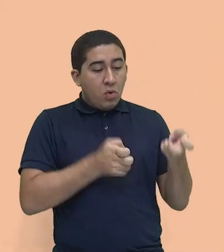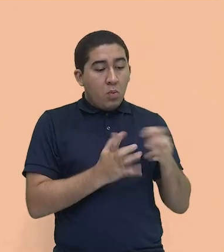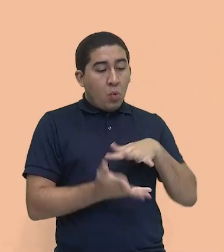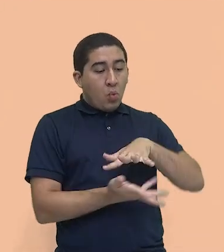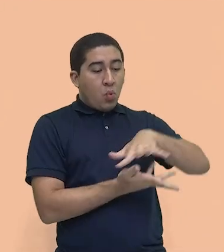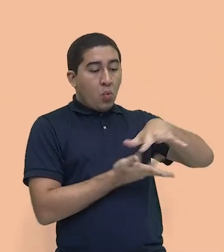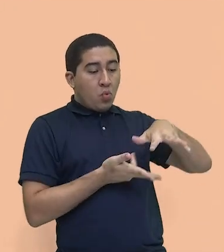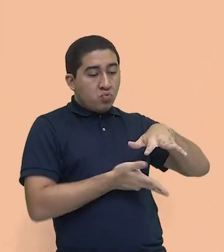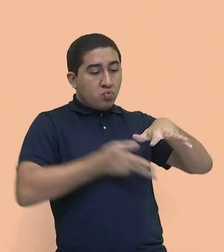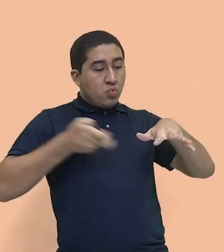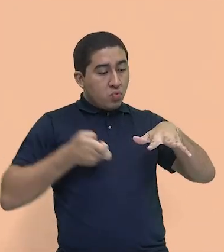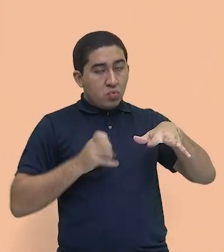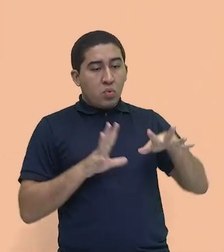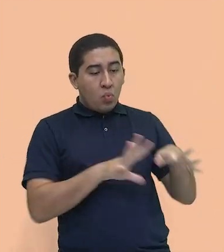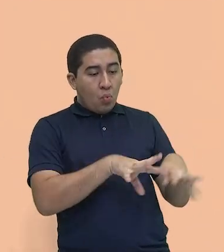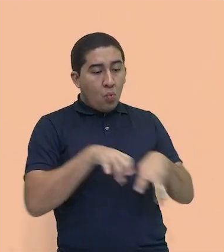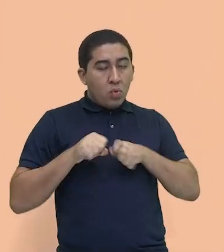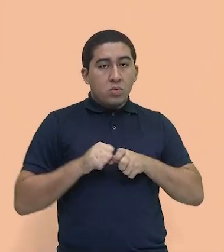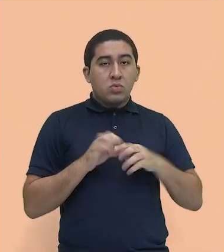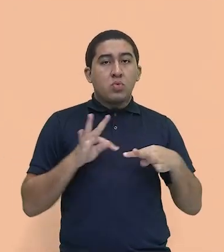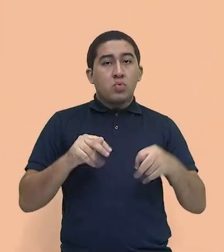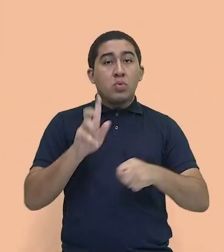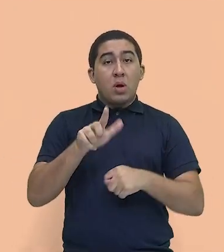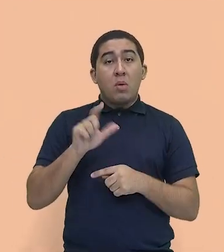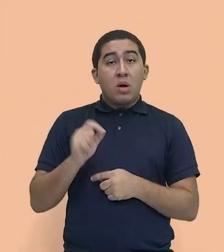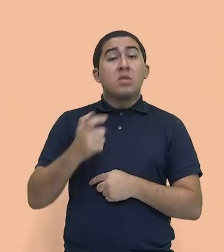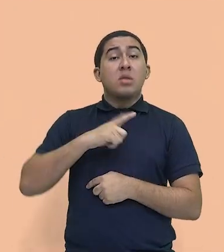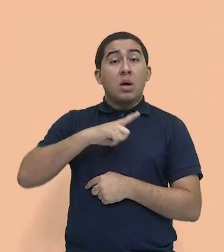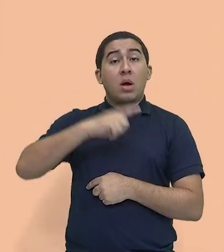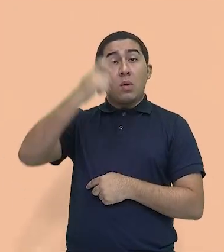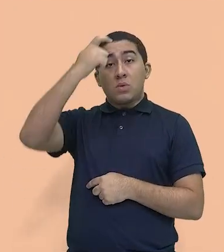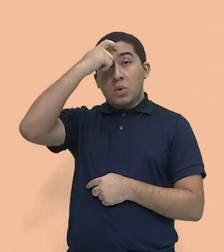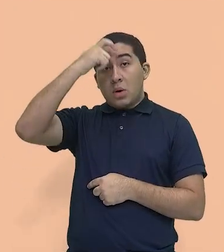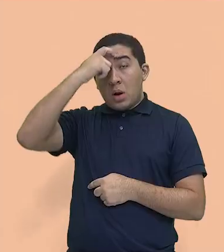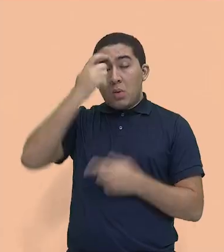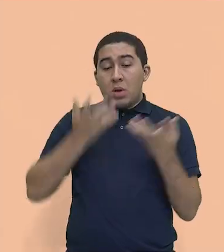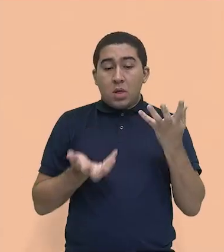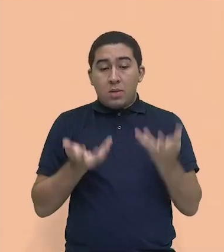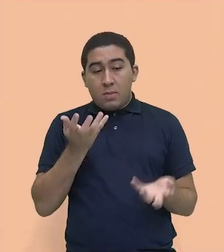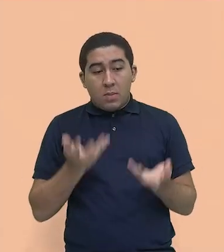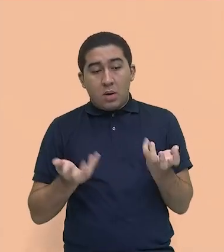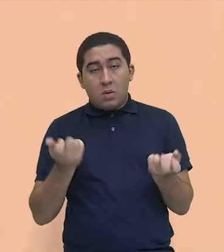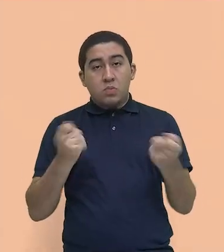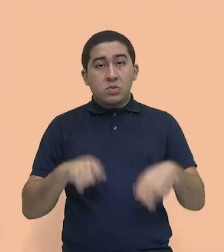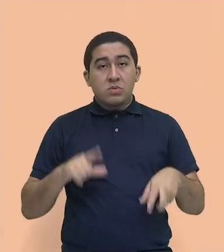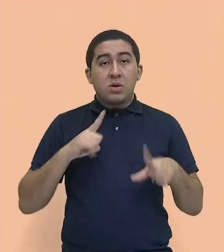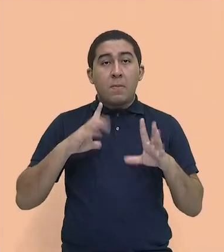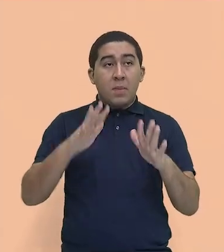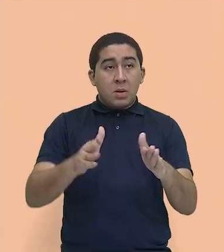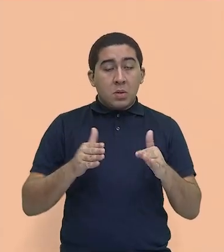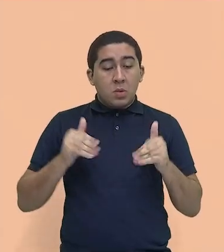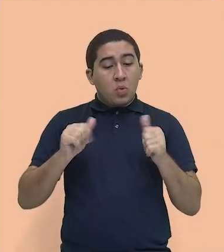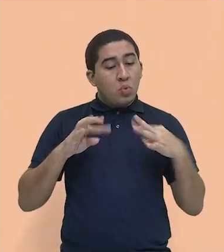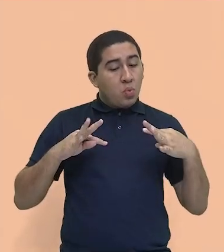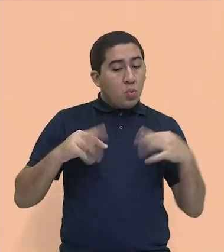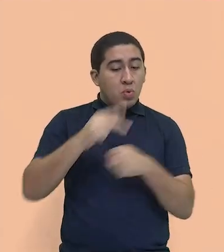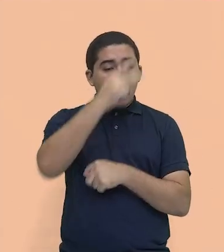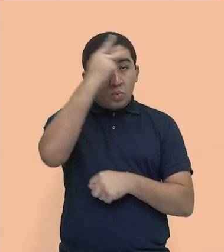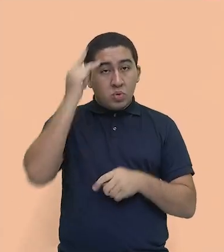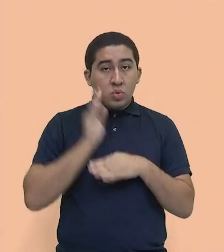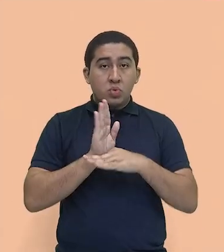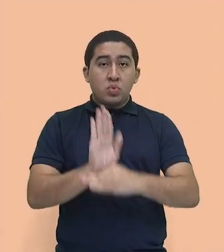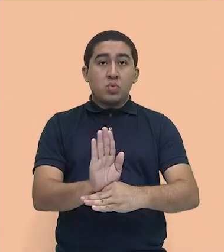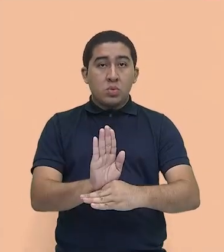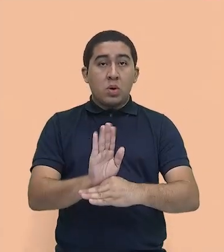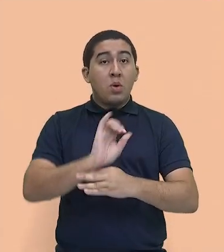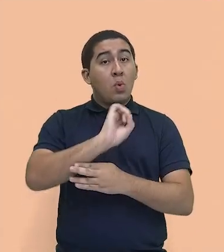estamos explorando de uma maneira racional, de uma maneira que vai, né, trazer e beneficiar e ajudar as